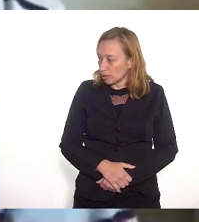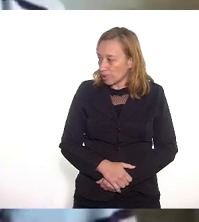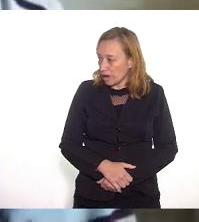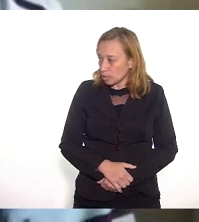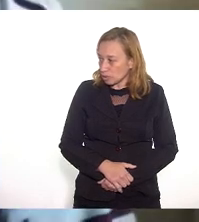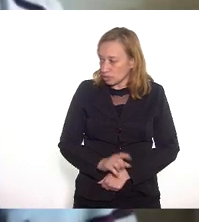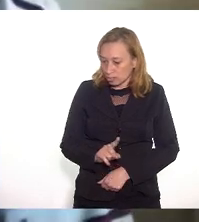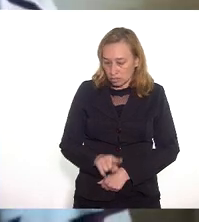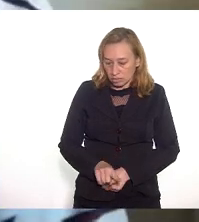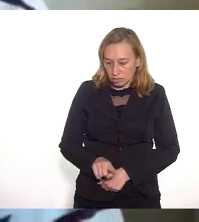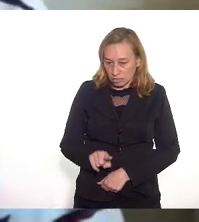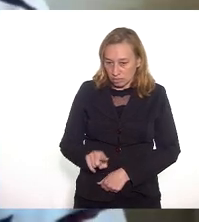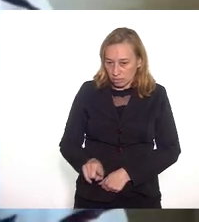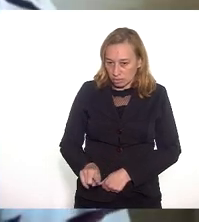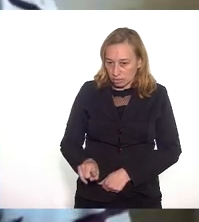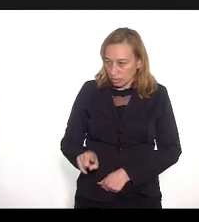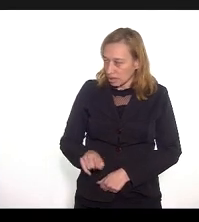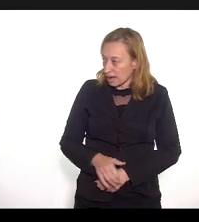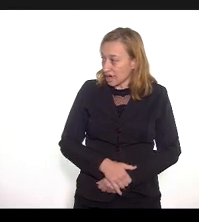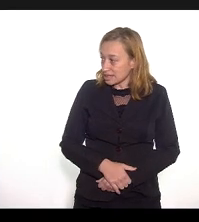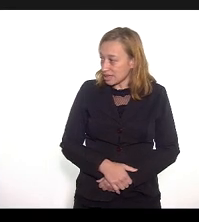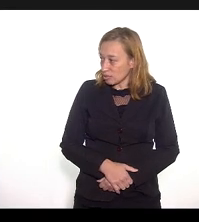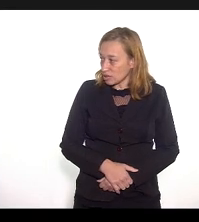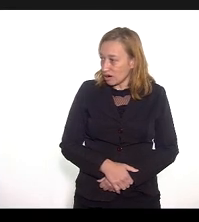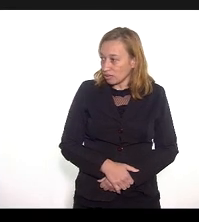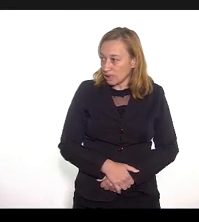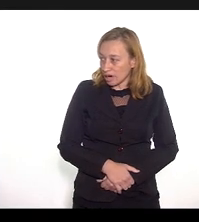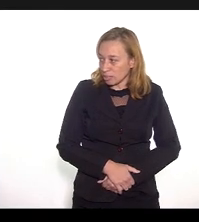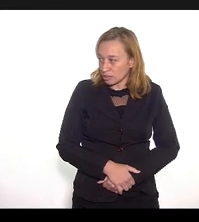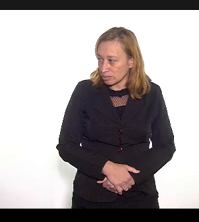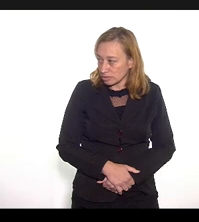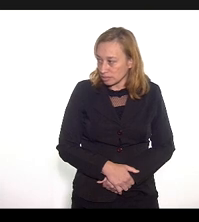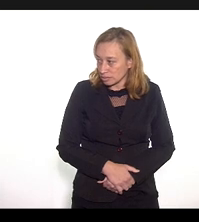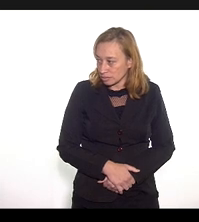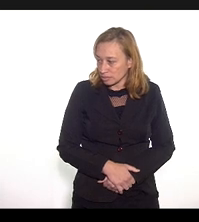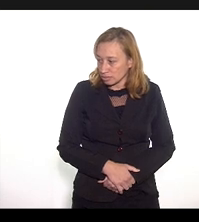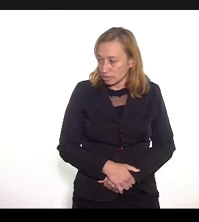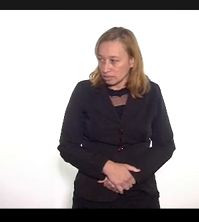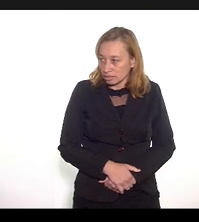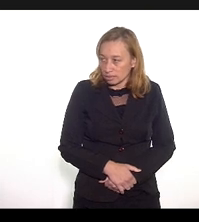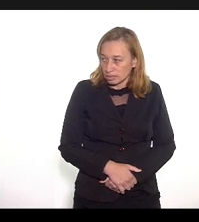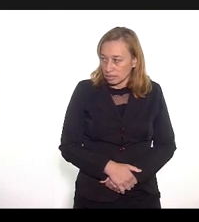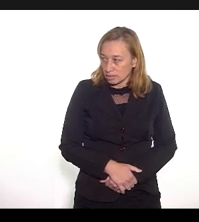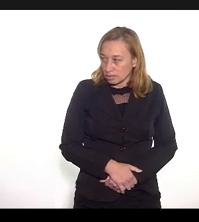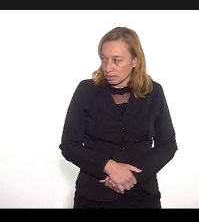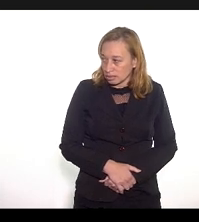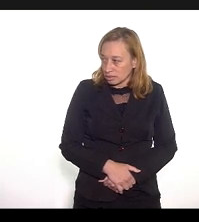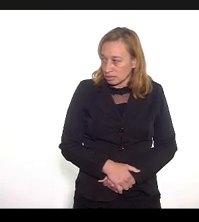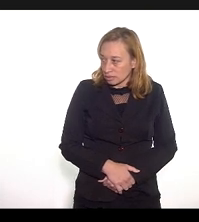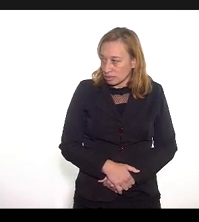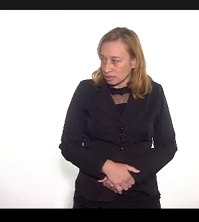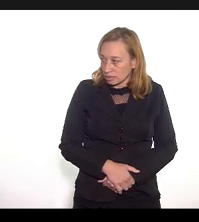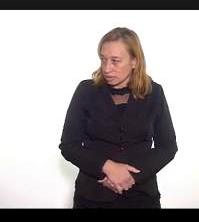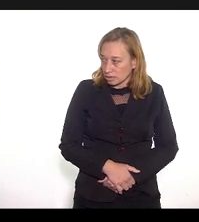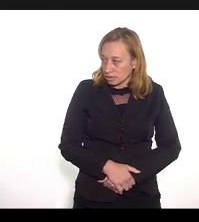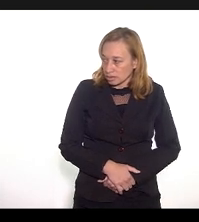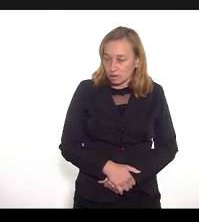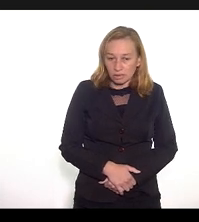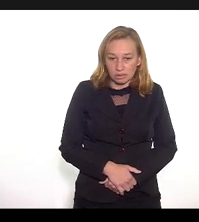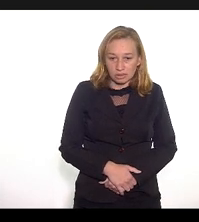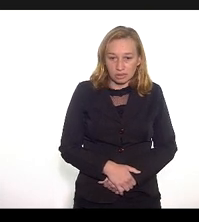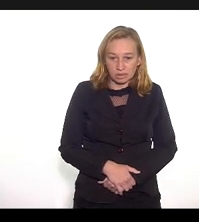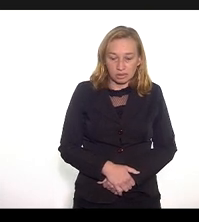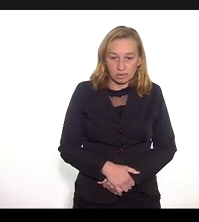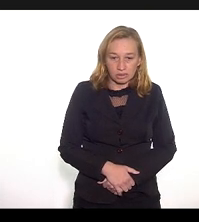Então, o parecer é do Rosenberg Reis. Era do Rosenberg, achei que era do Jorge Felipe. Não, o Rosenberg, parecer. O projeto que era do